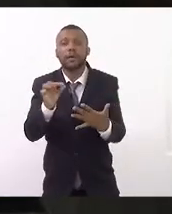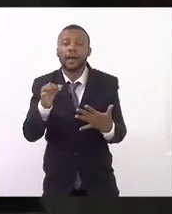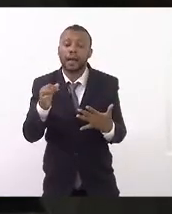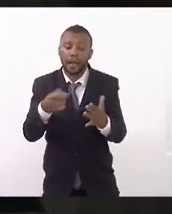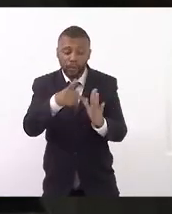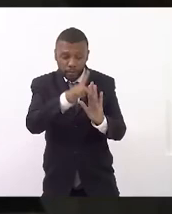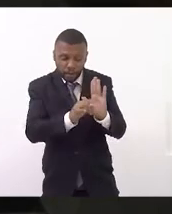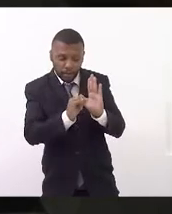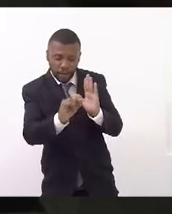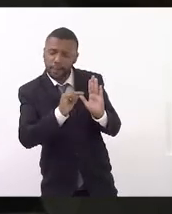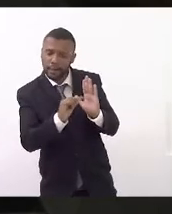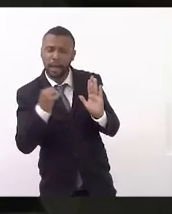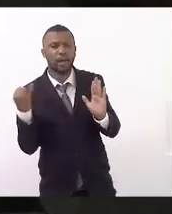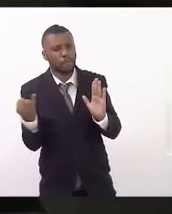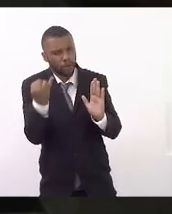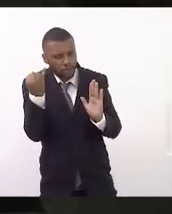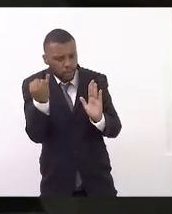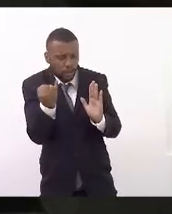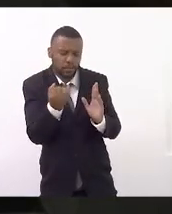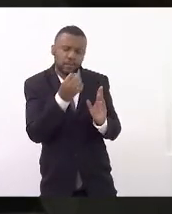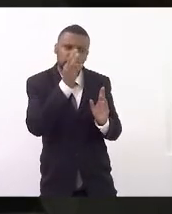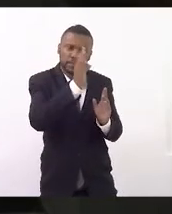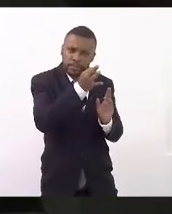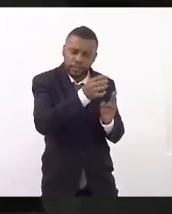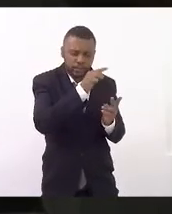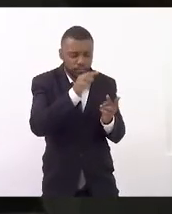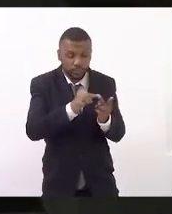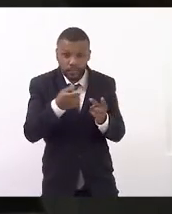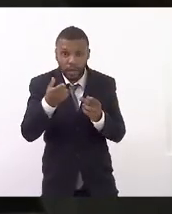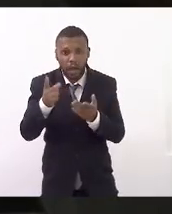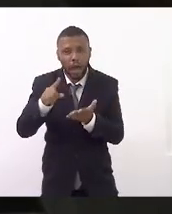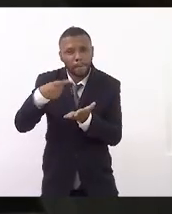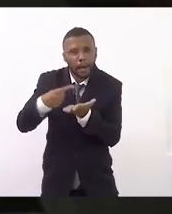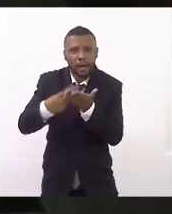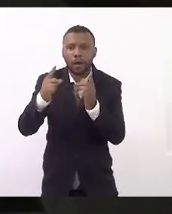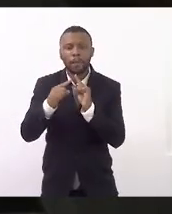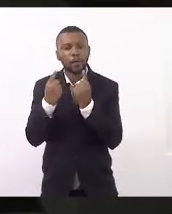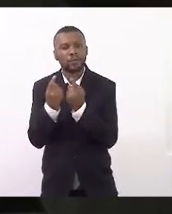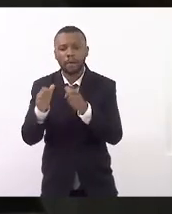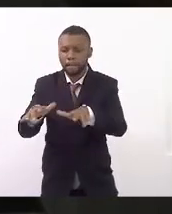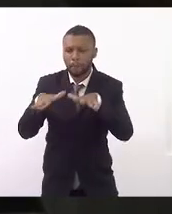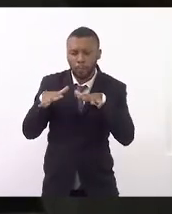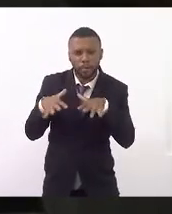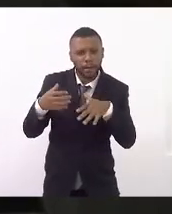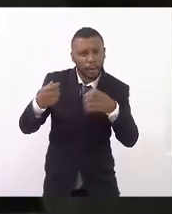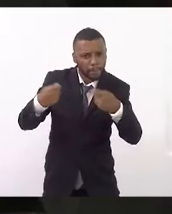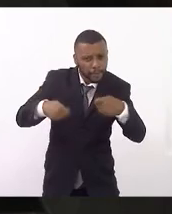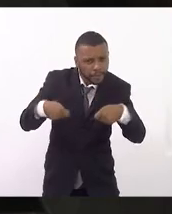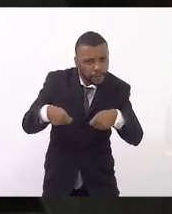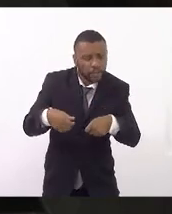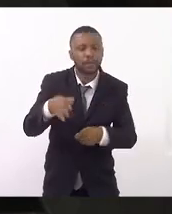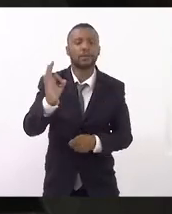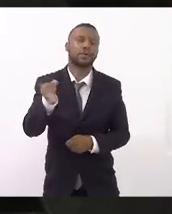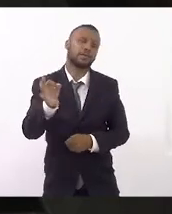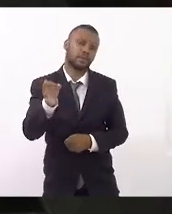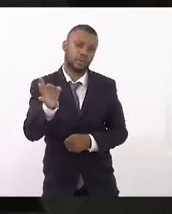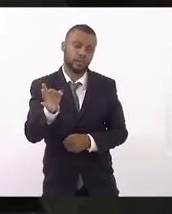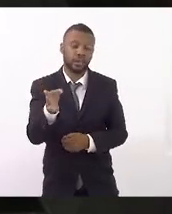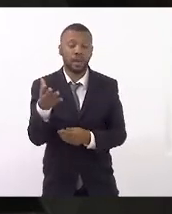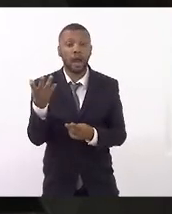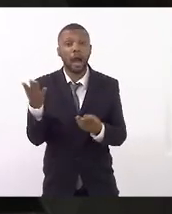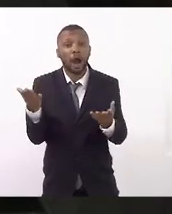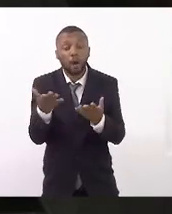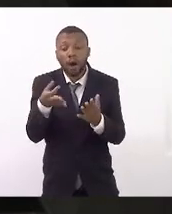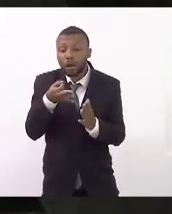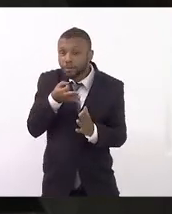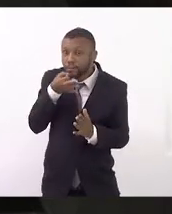Sim. A audiência pública é necessária? Com certeza. E eu falo a posição da ecologia,